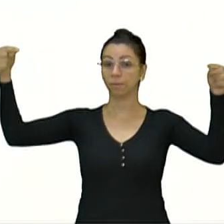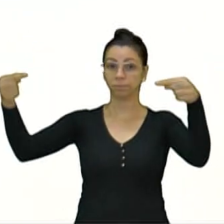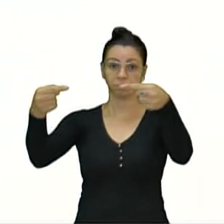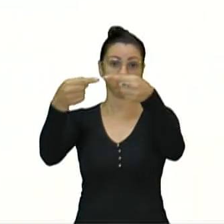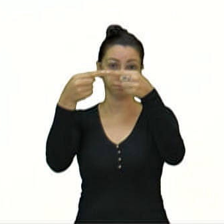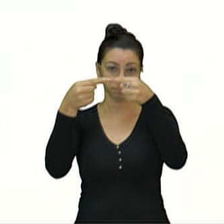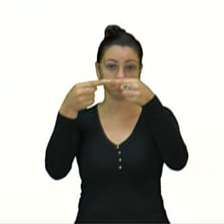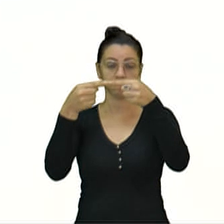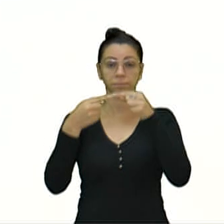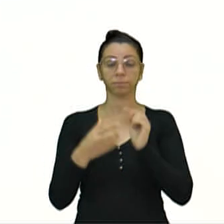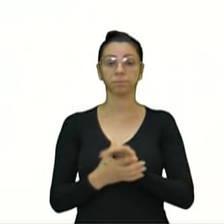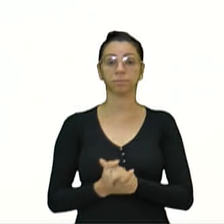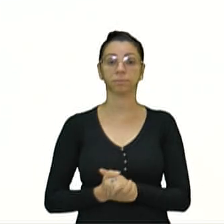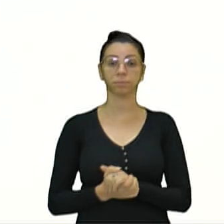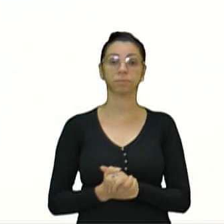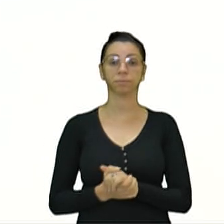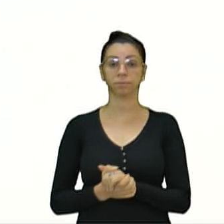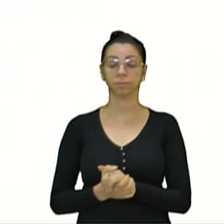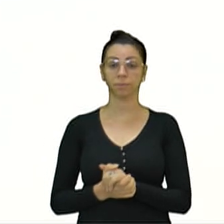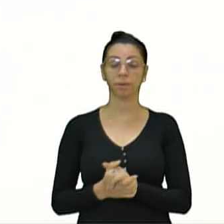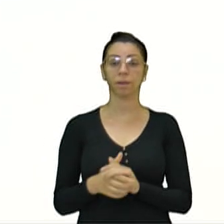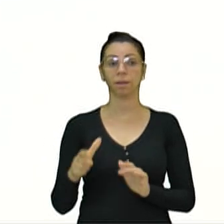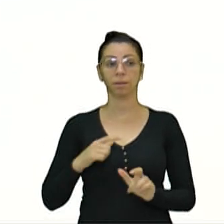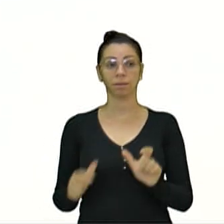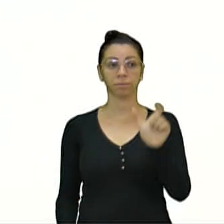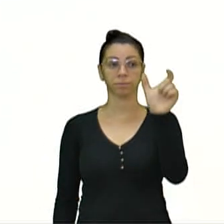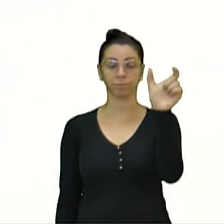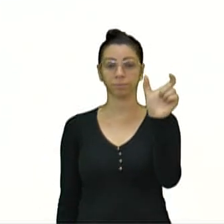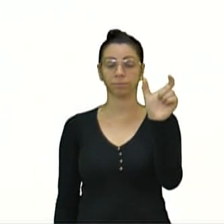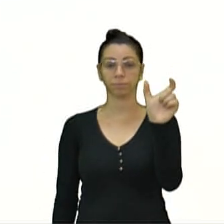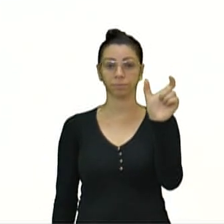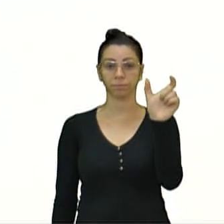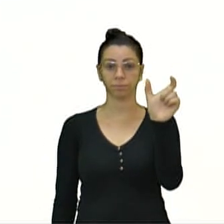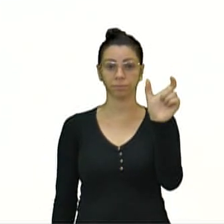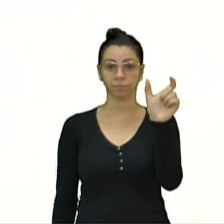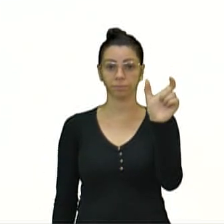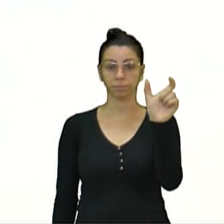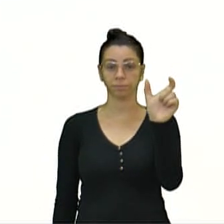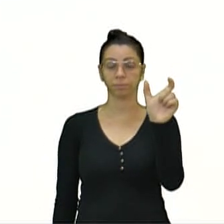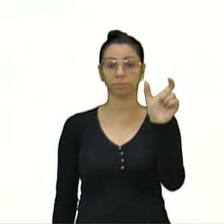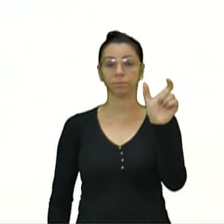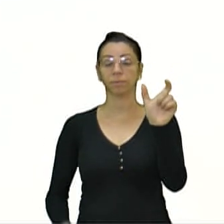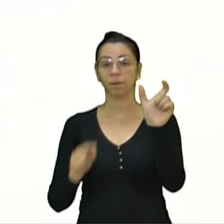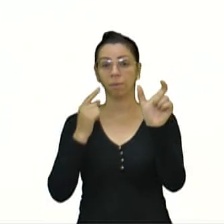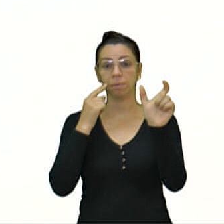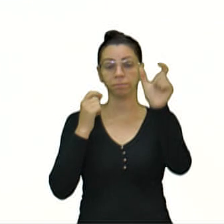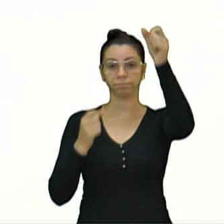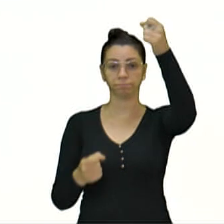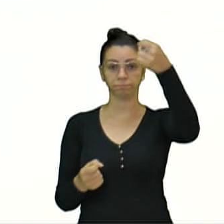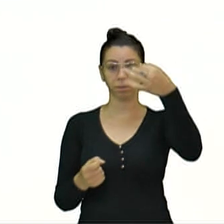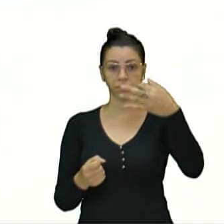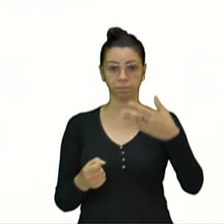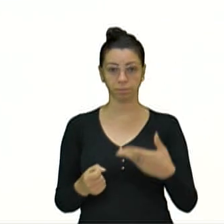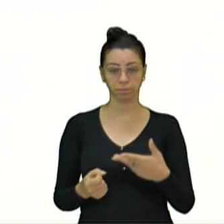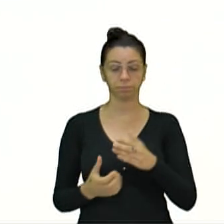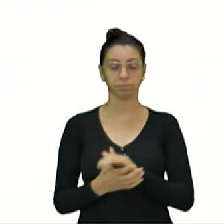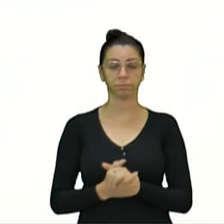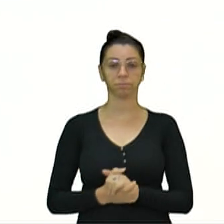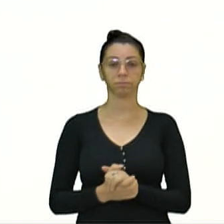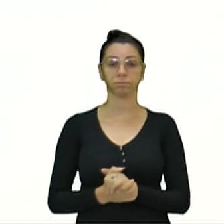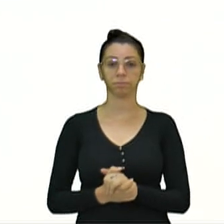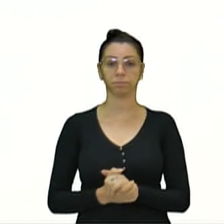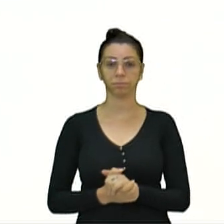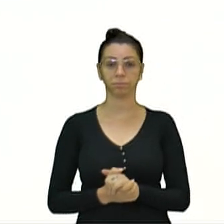beleza? Nós temos aqui as palavras coffee, car, cell phone, airline, fast